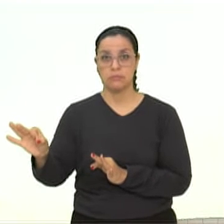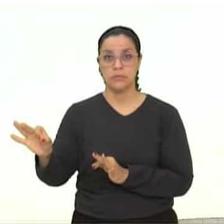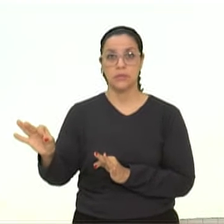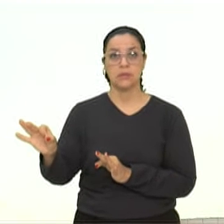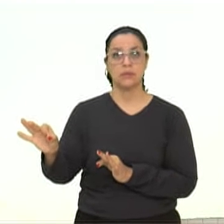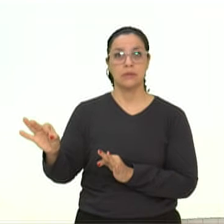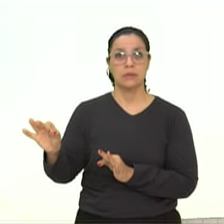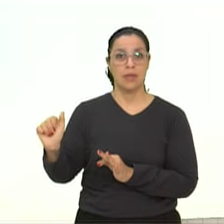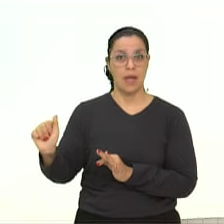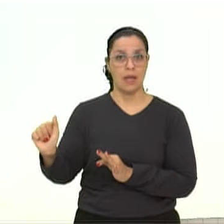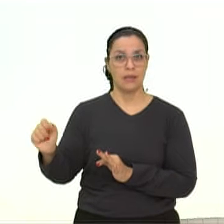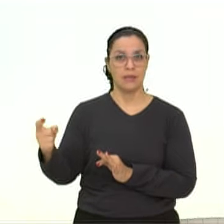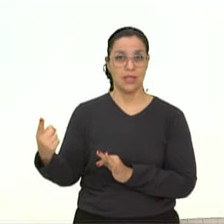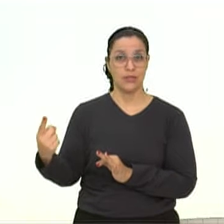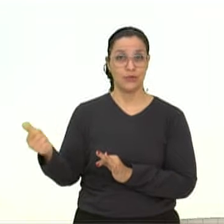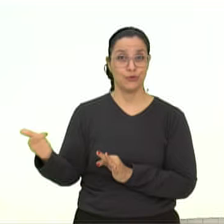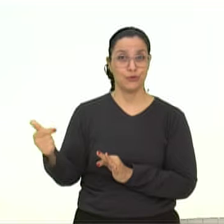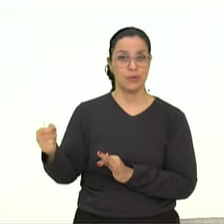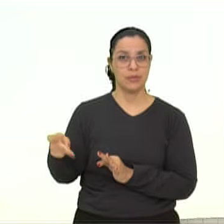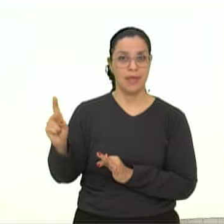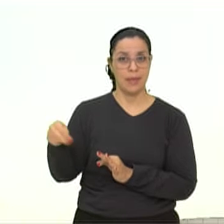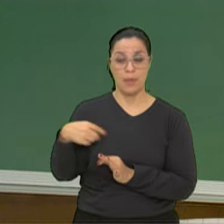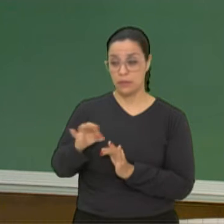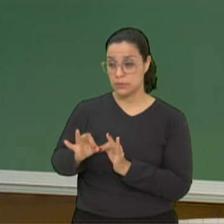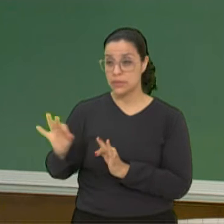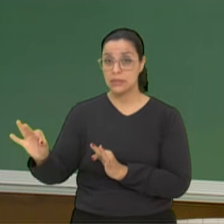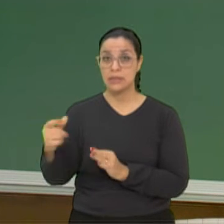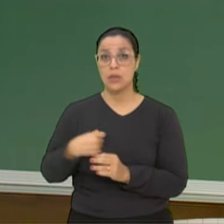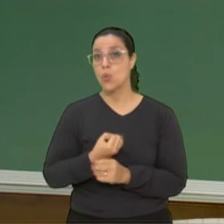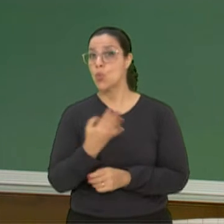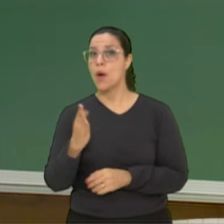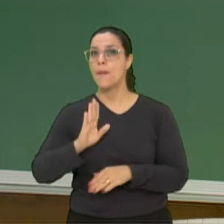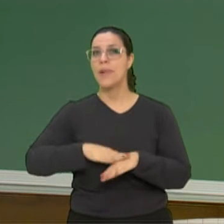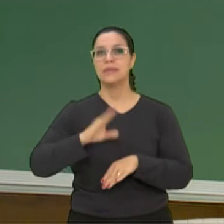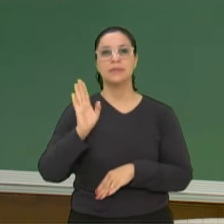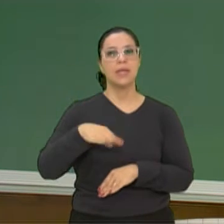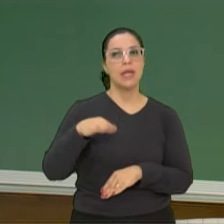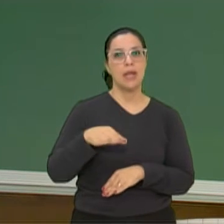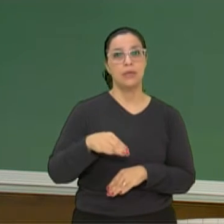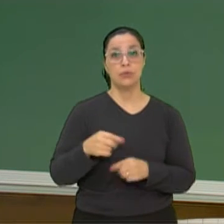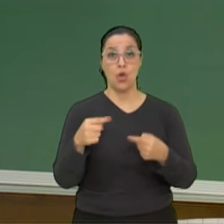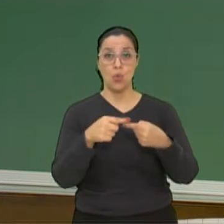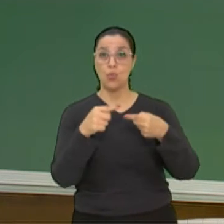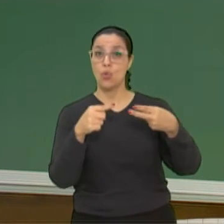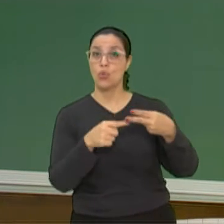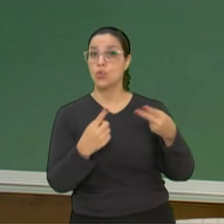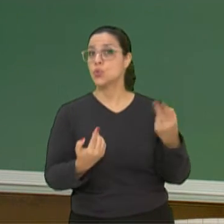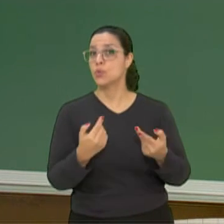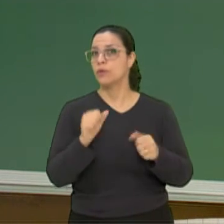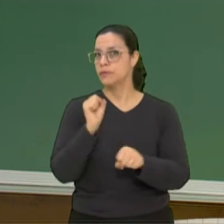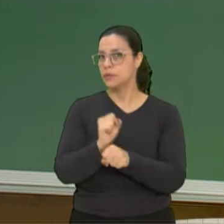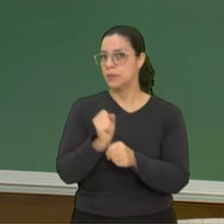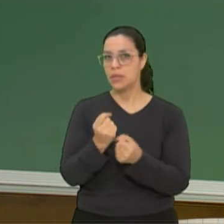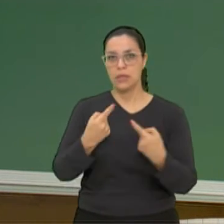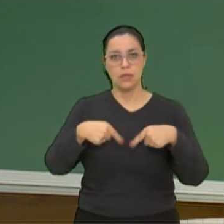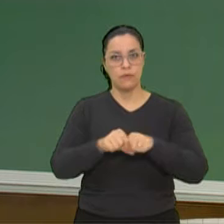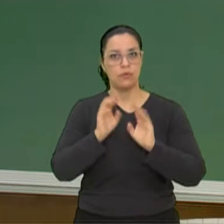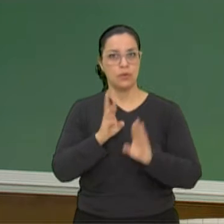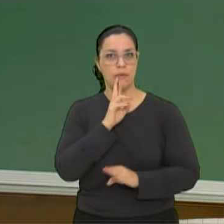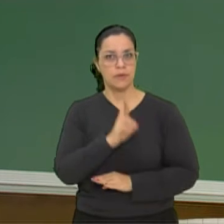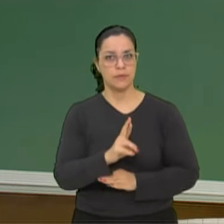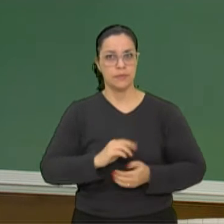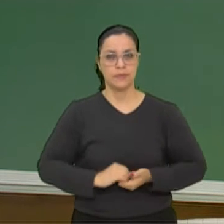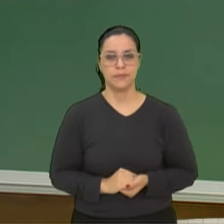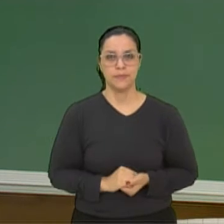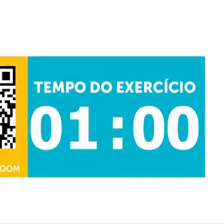do cliente A? Né? Então, ela quer ir para o cliente A. Qual é a opção mais vantajosa? Tá? Vou aguardar mais um pouquinho e já volto